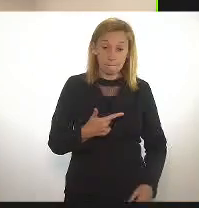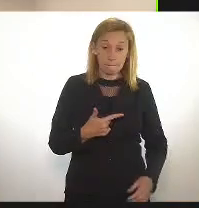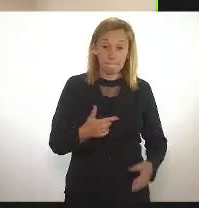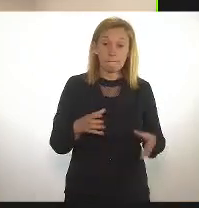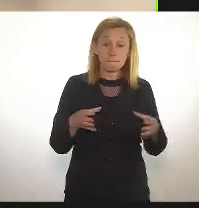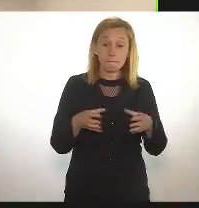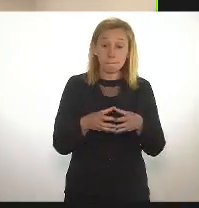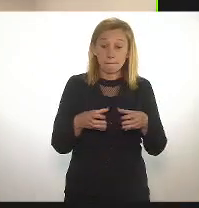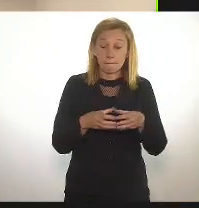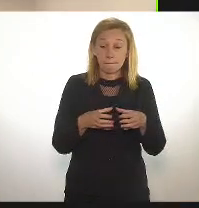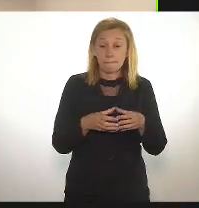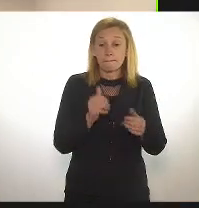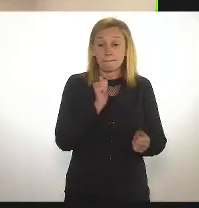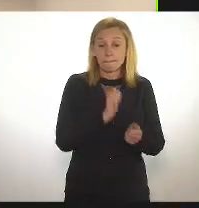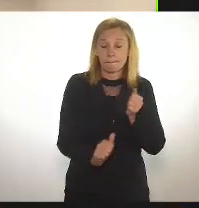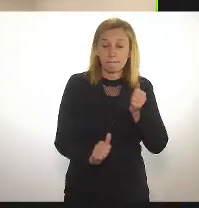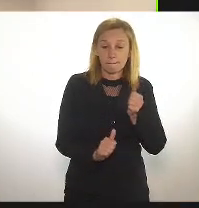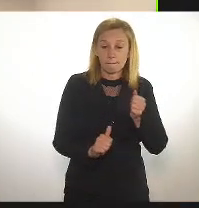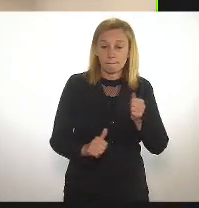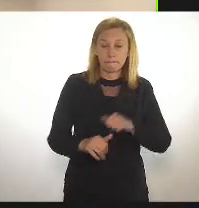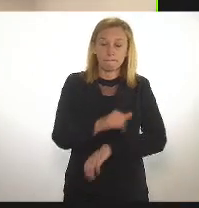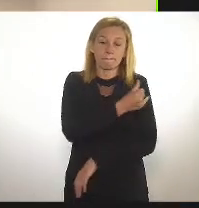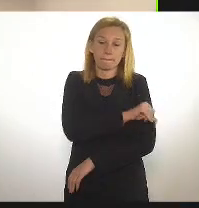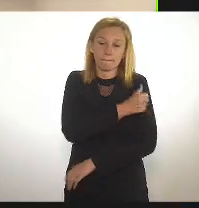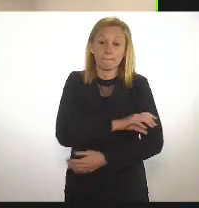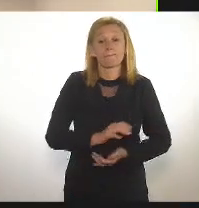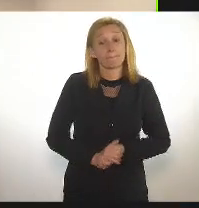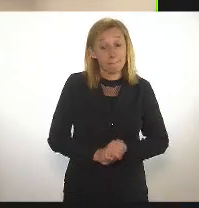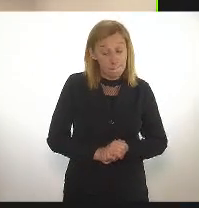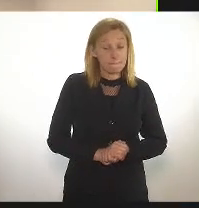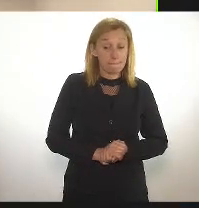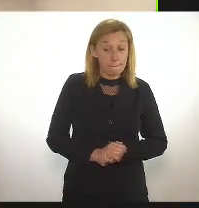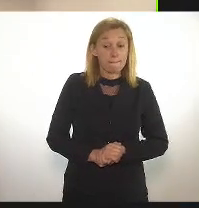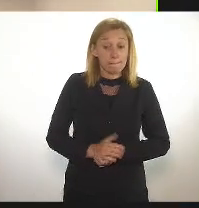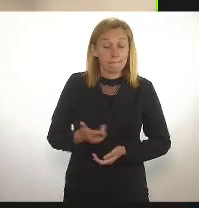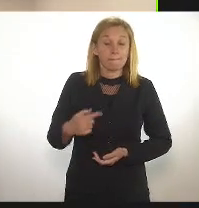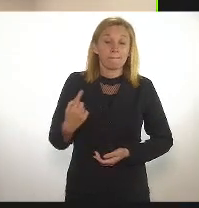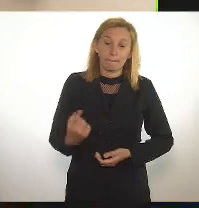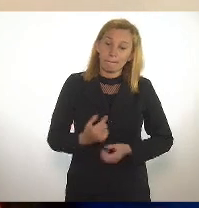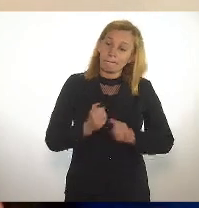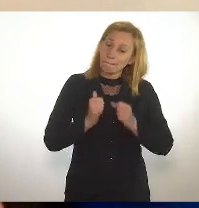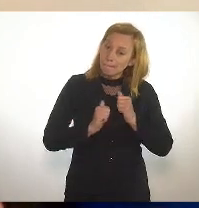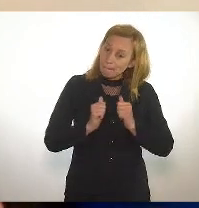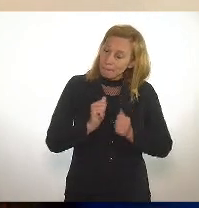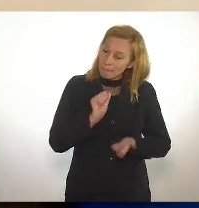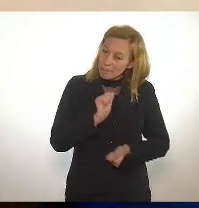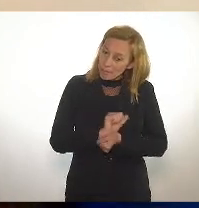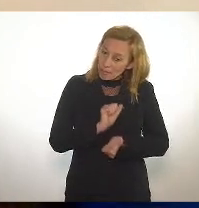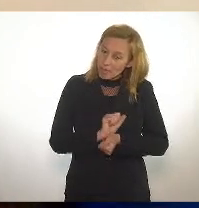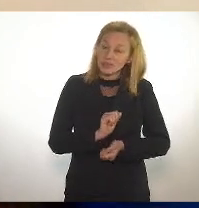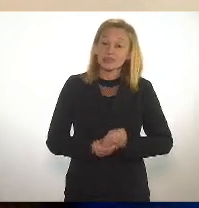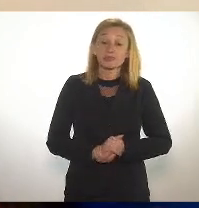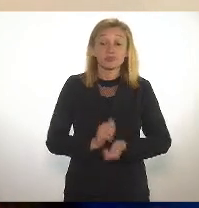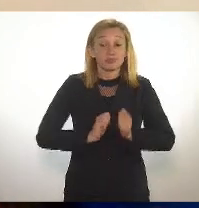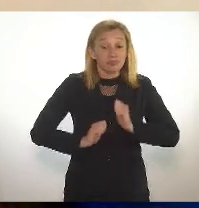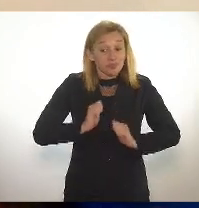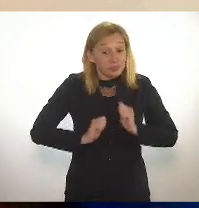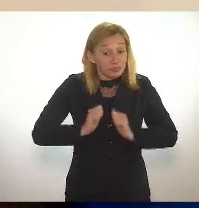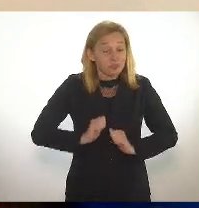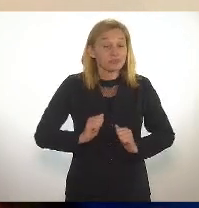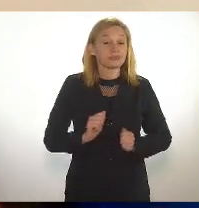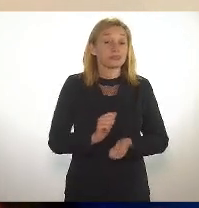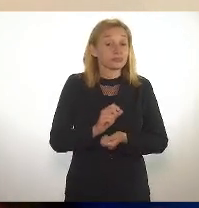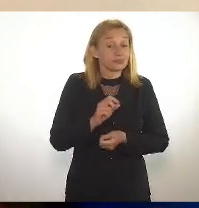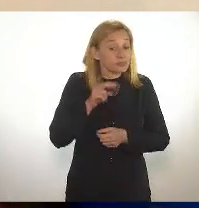pontos, é uma confusão danada quanto a isso. Então, assim, sigamos confiantes, esperançosos, eu estou mais esperançoso, mas ainda